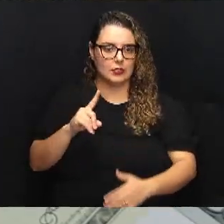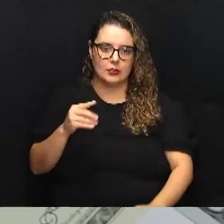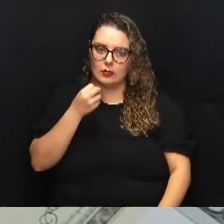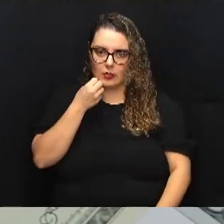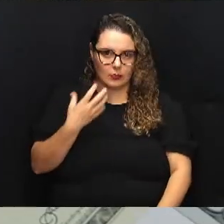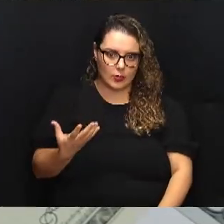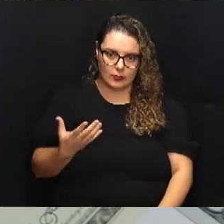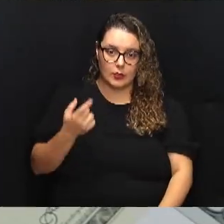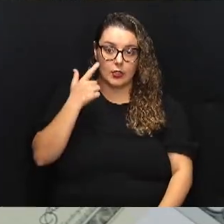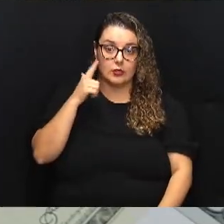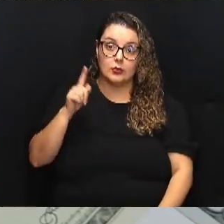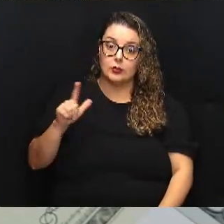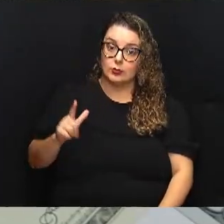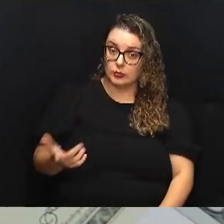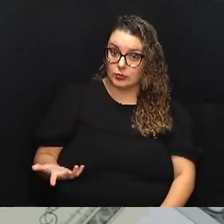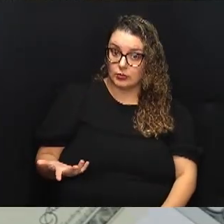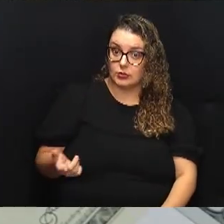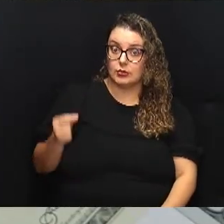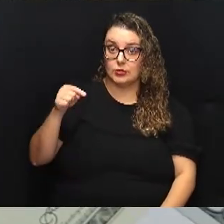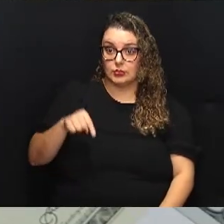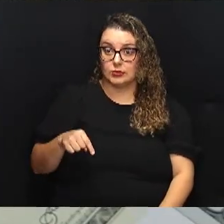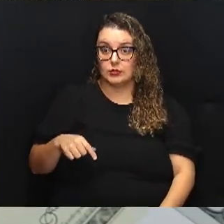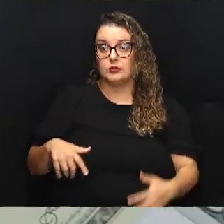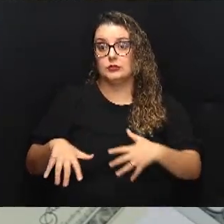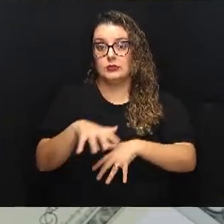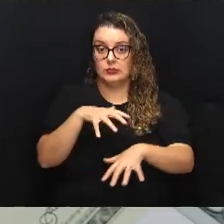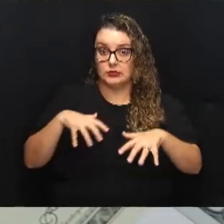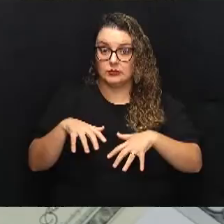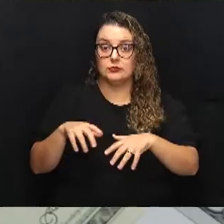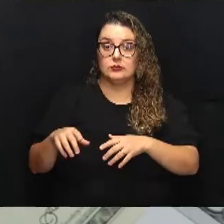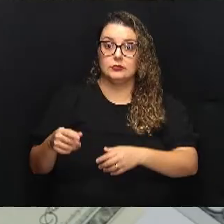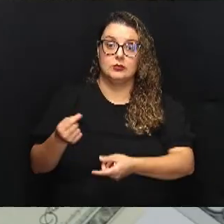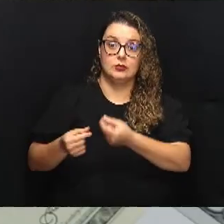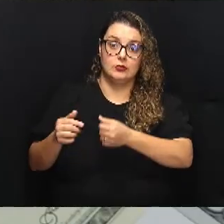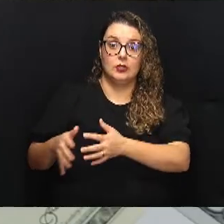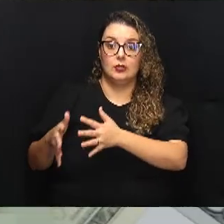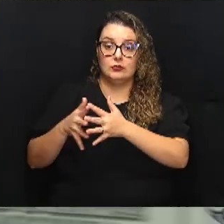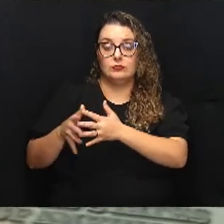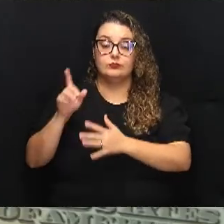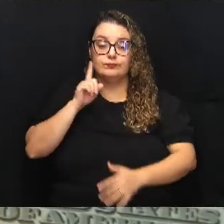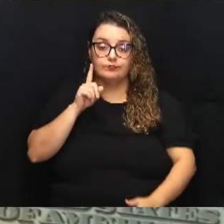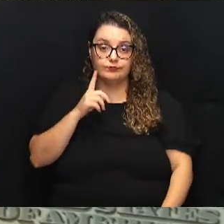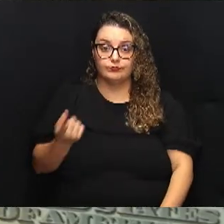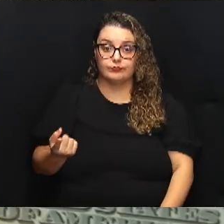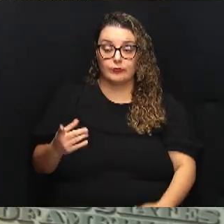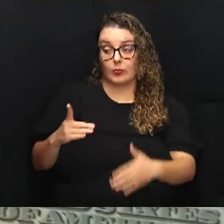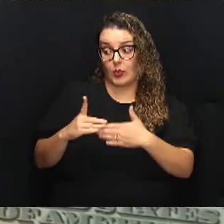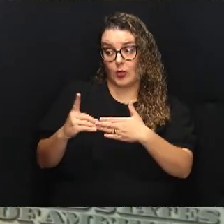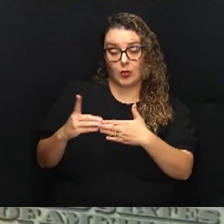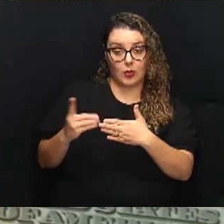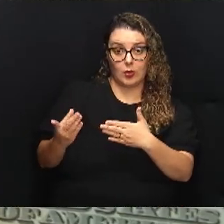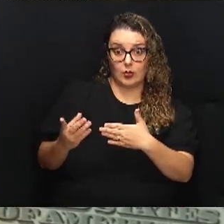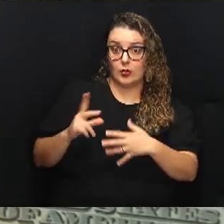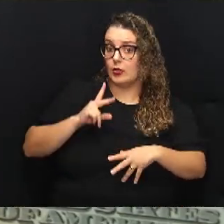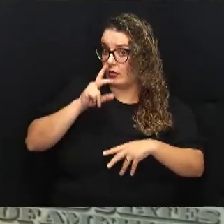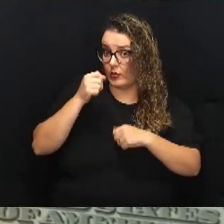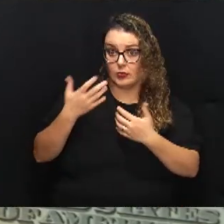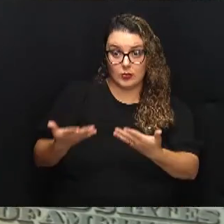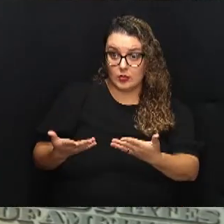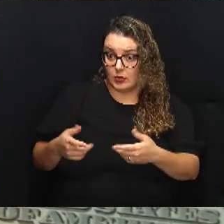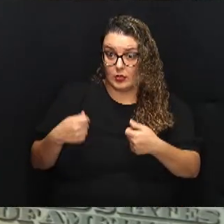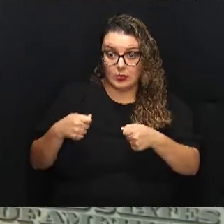Então, obviamente, isso acabou mexendo com a economia norte-americana e eles estão dizendo, olha, o dólar ainda é forte, o dólar precisa